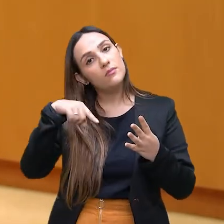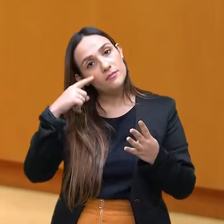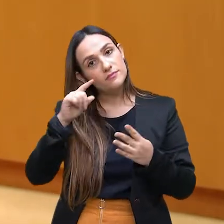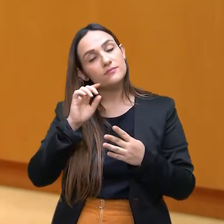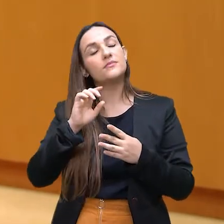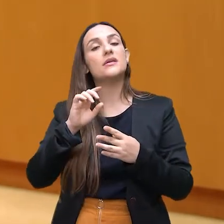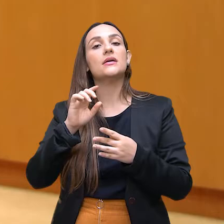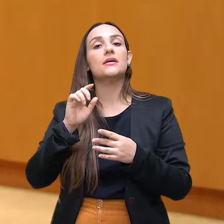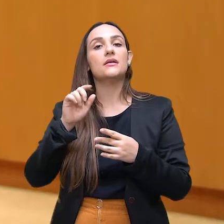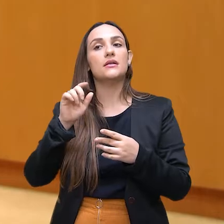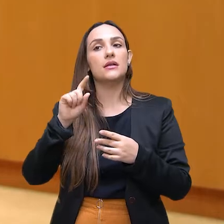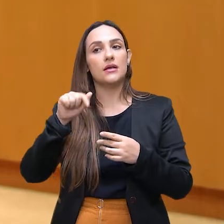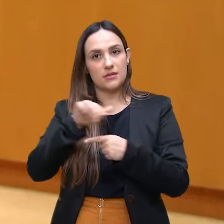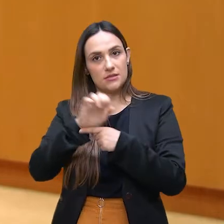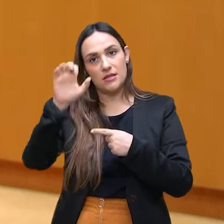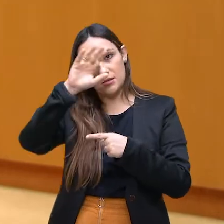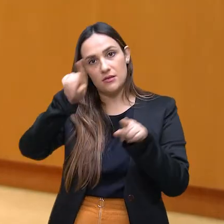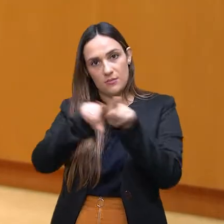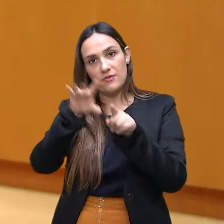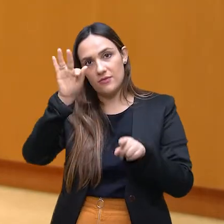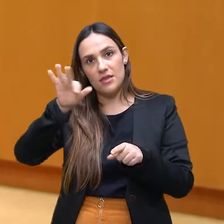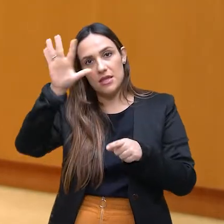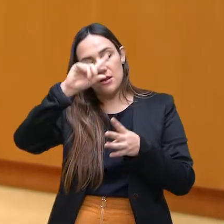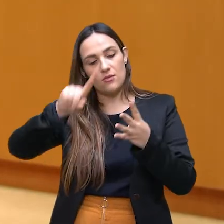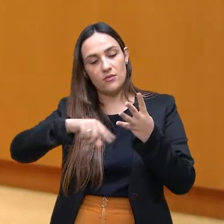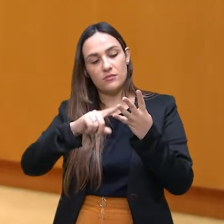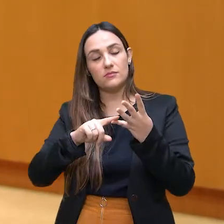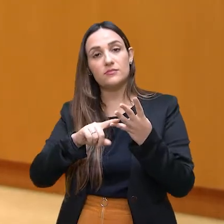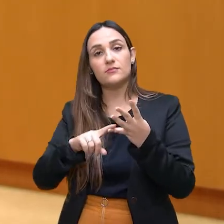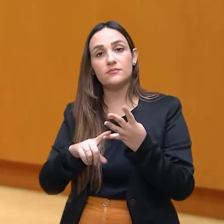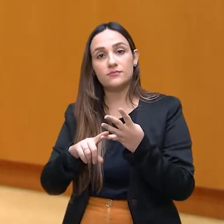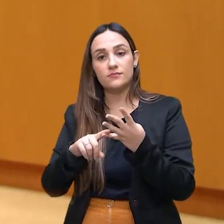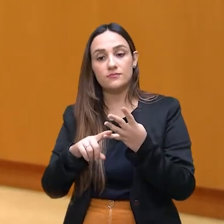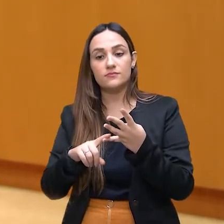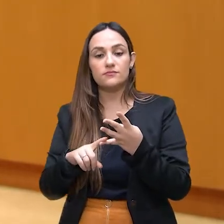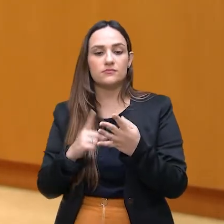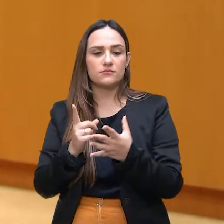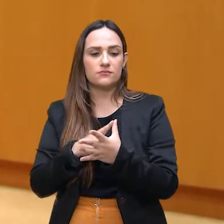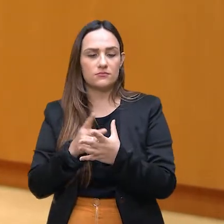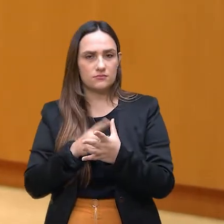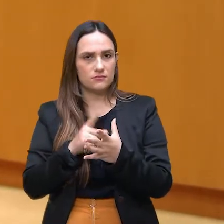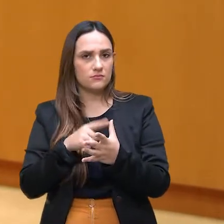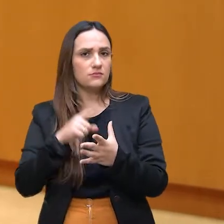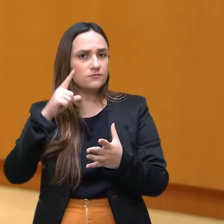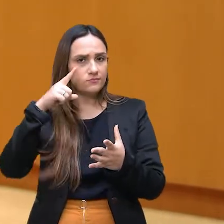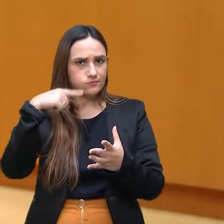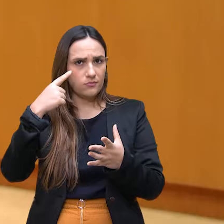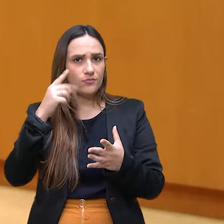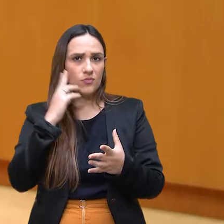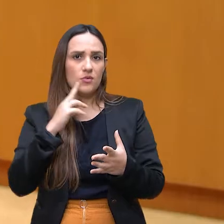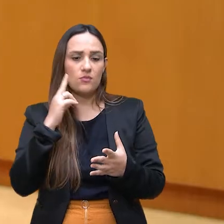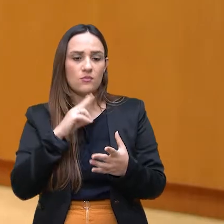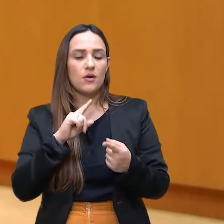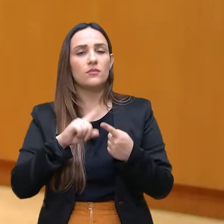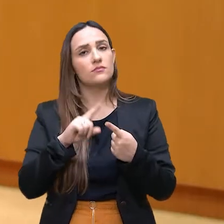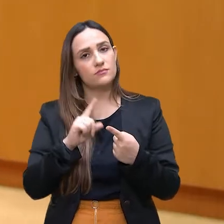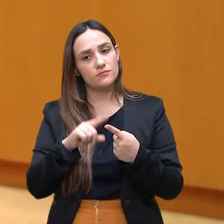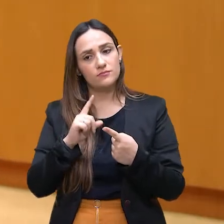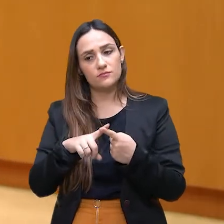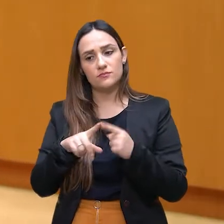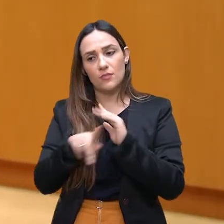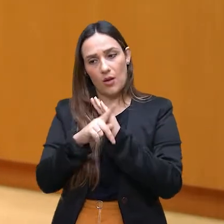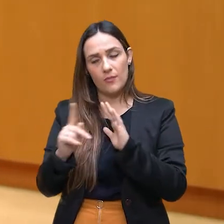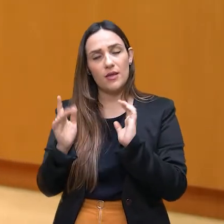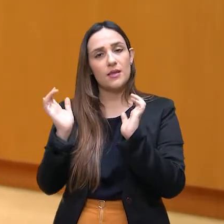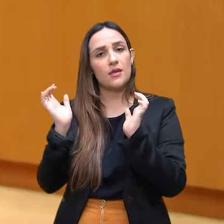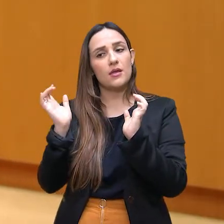estadual quanto federal. E também membro da advocacia, membro da saúde suplementar,